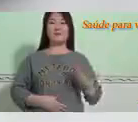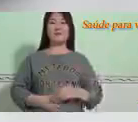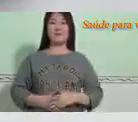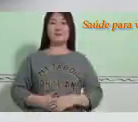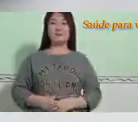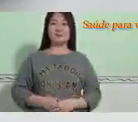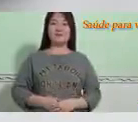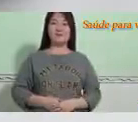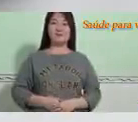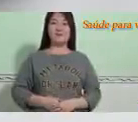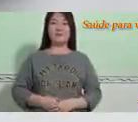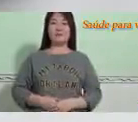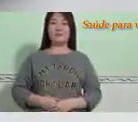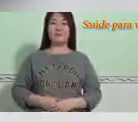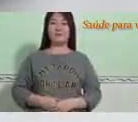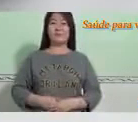penicilina.